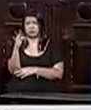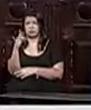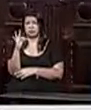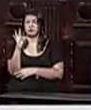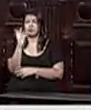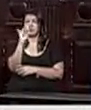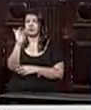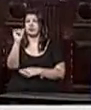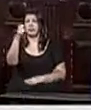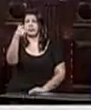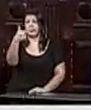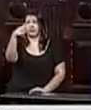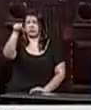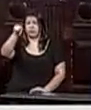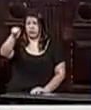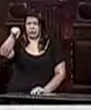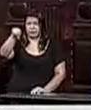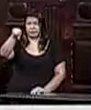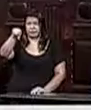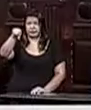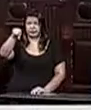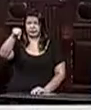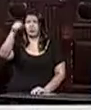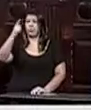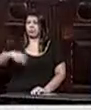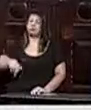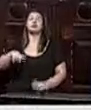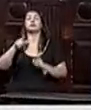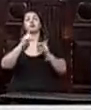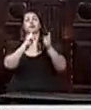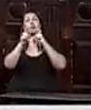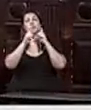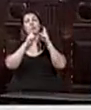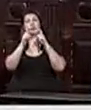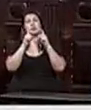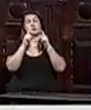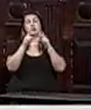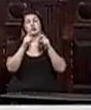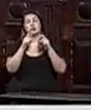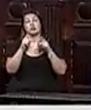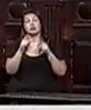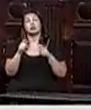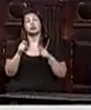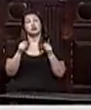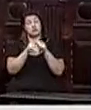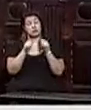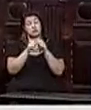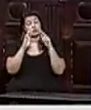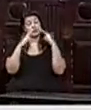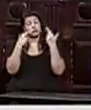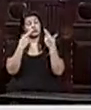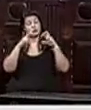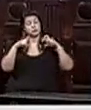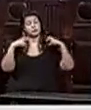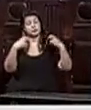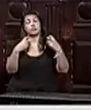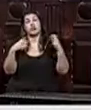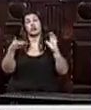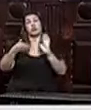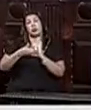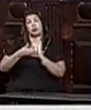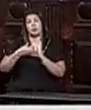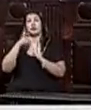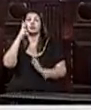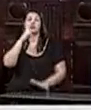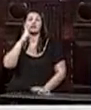no dia 29, outra audiência pública será realizada na Câmara de